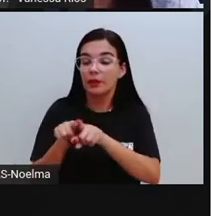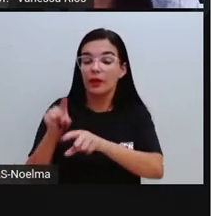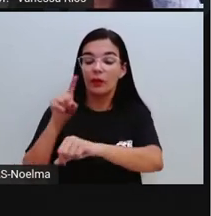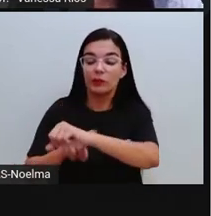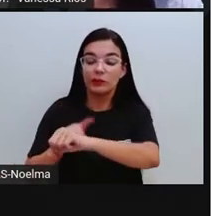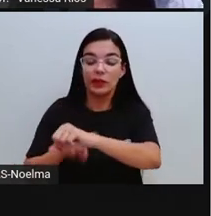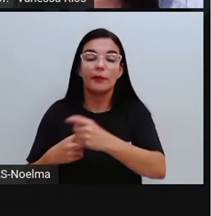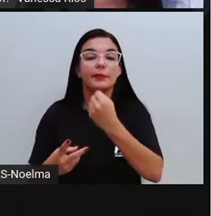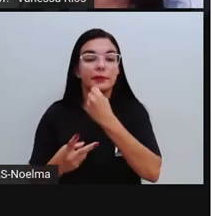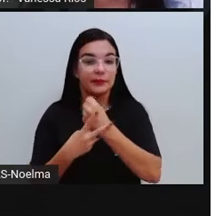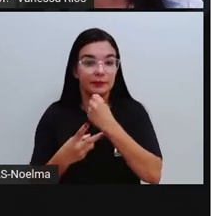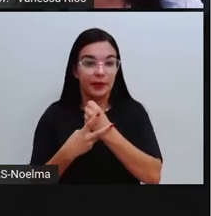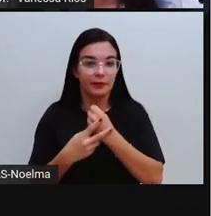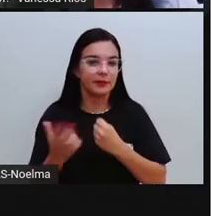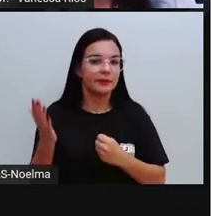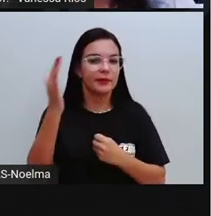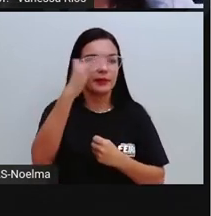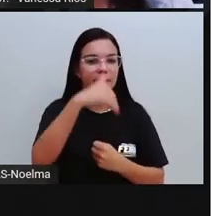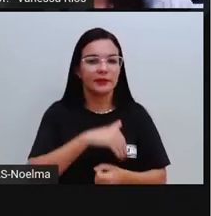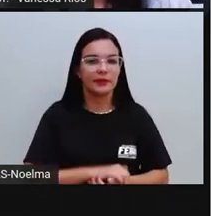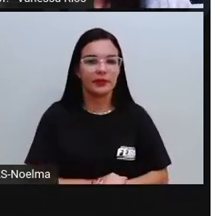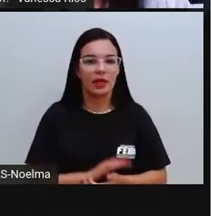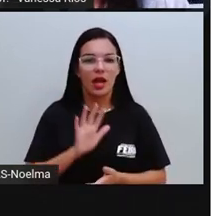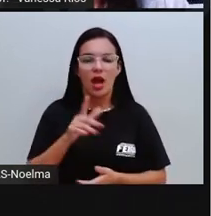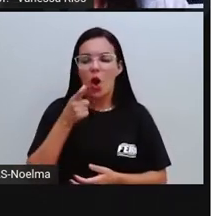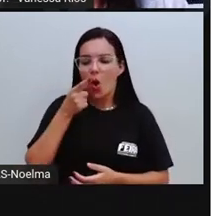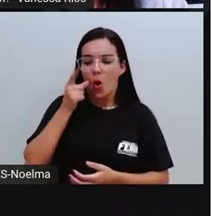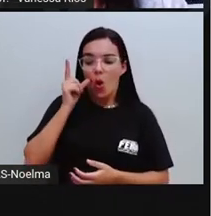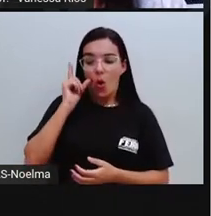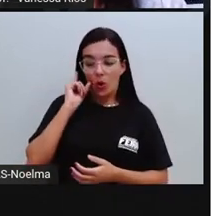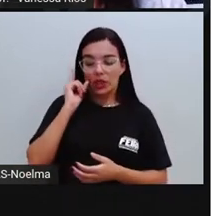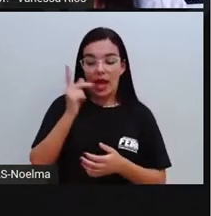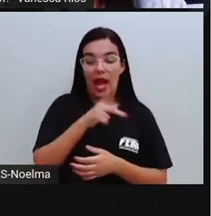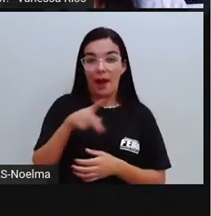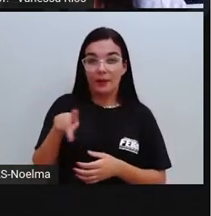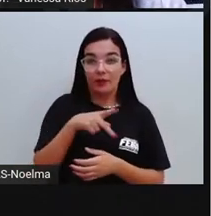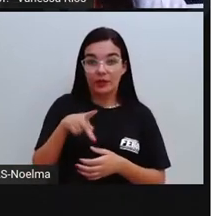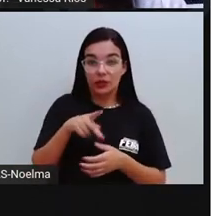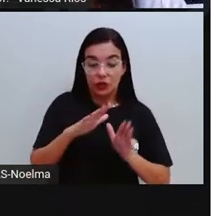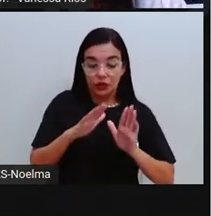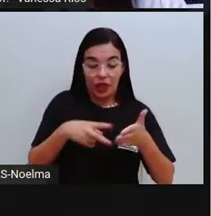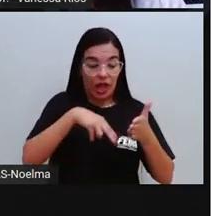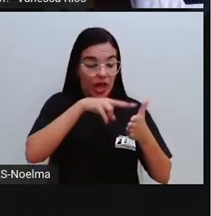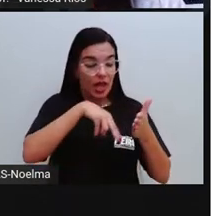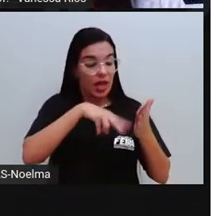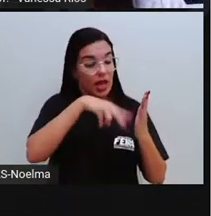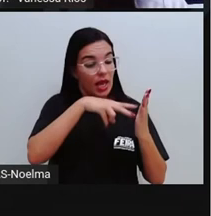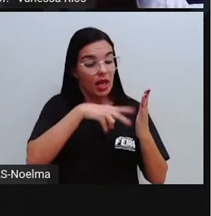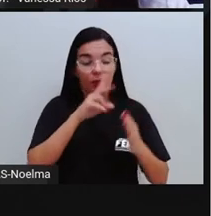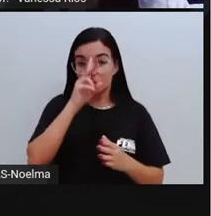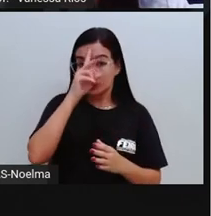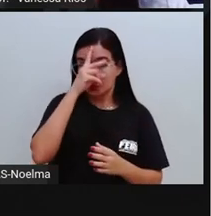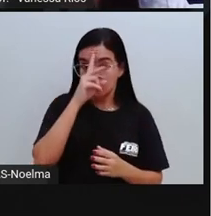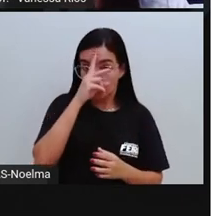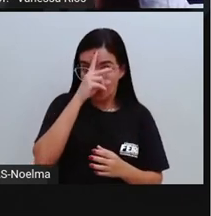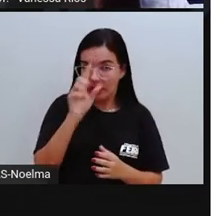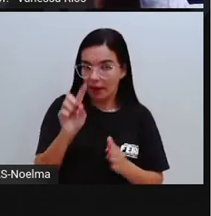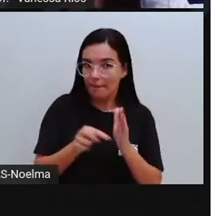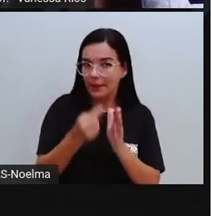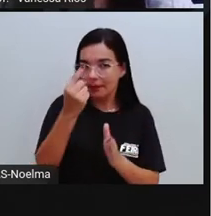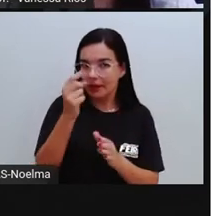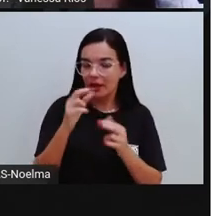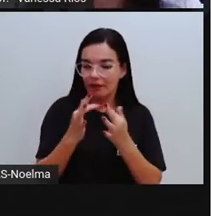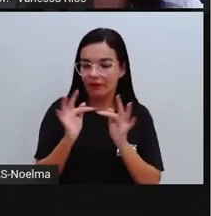do verbo. Então vamos lá. Ontem a professora leu uma história. Essa é a primeira